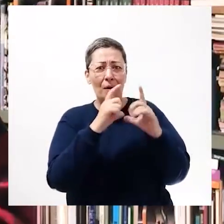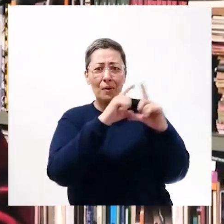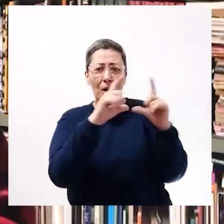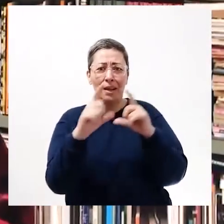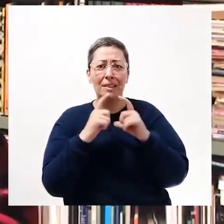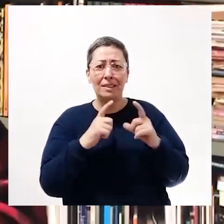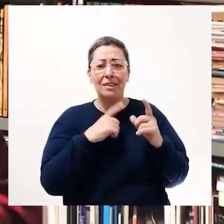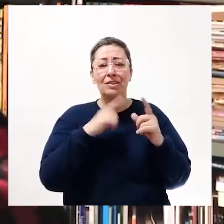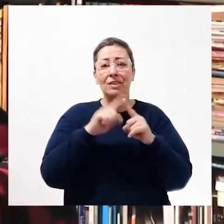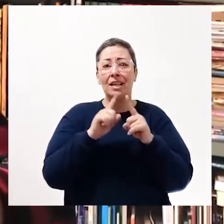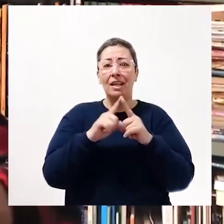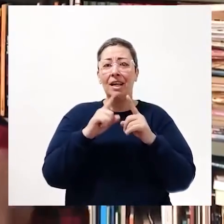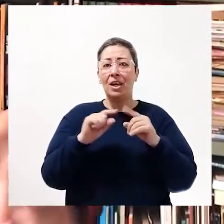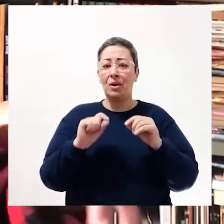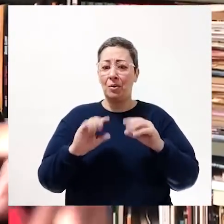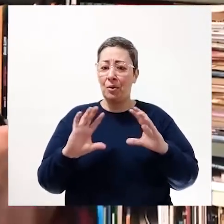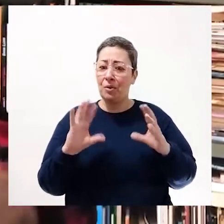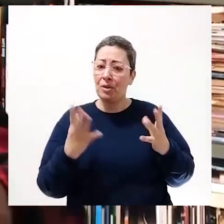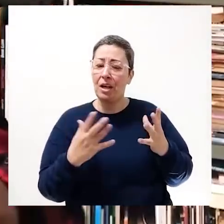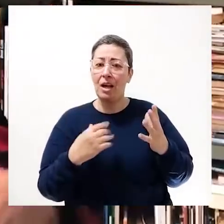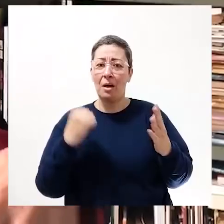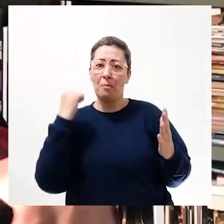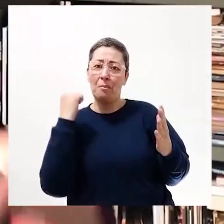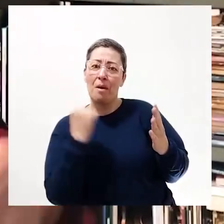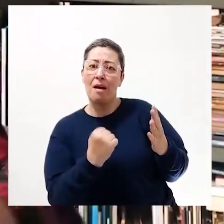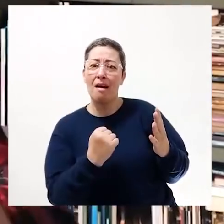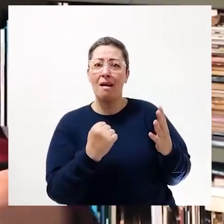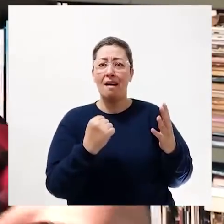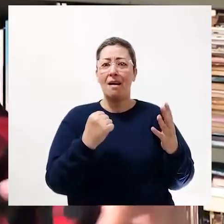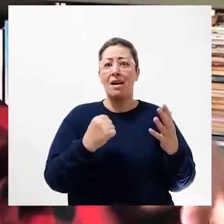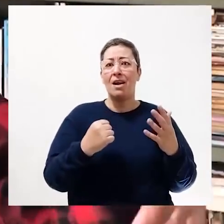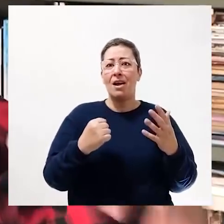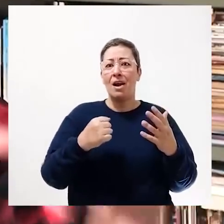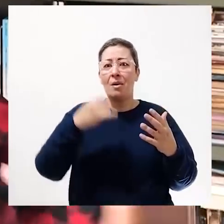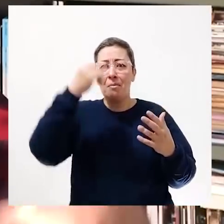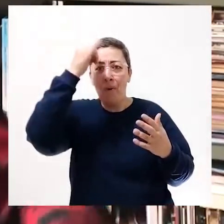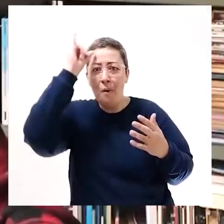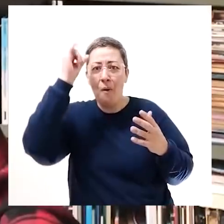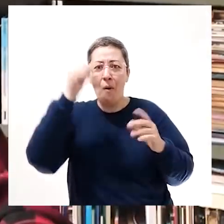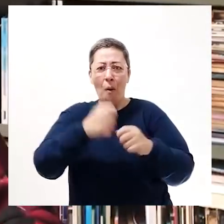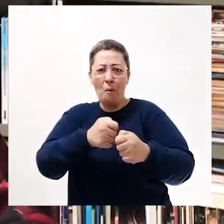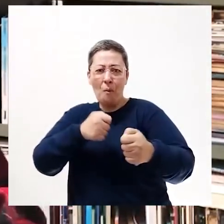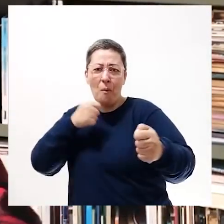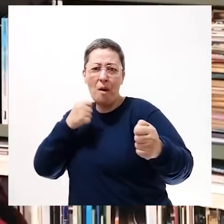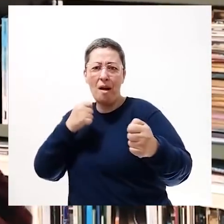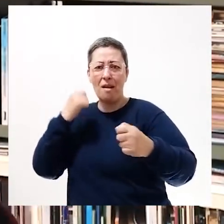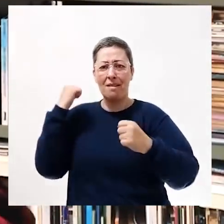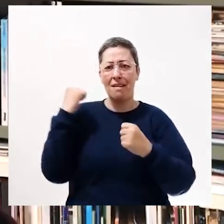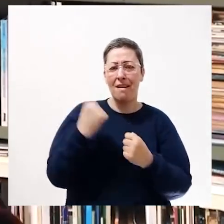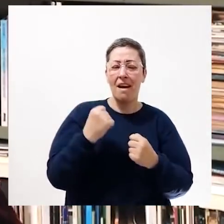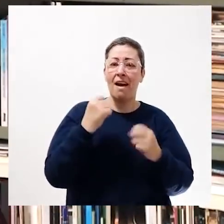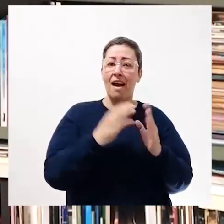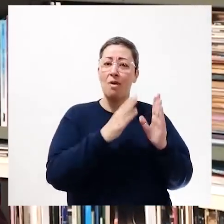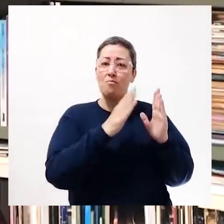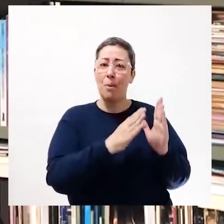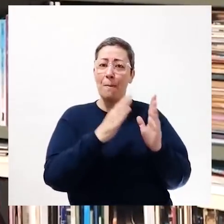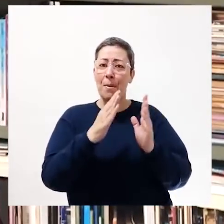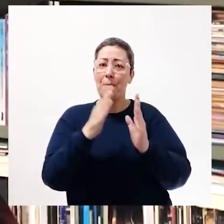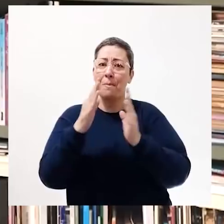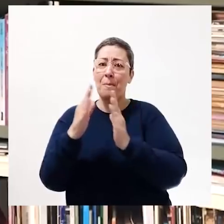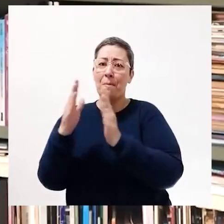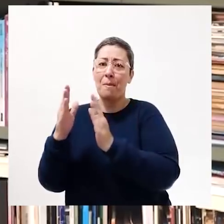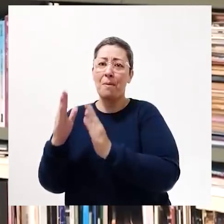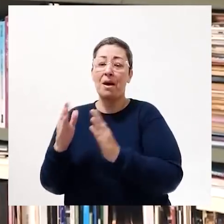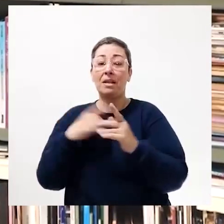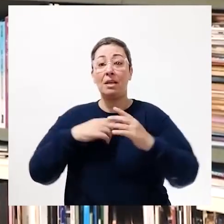né? Porque ele tem cenas deles matando um bicho, um boi, um monte de guerreiros. Isso é um sequencial,